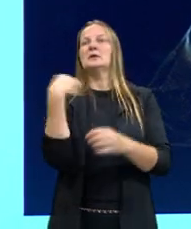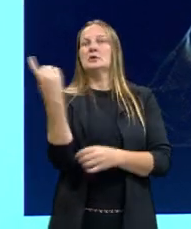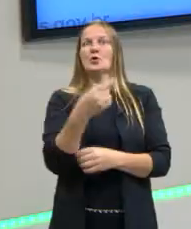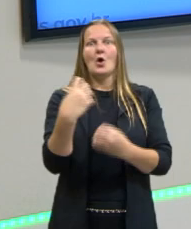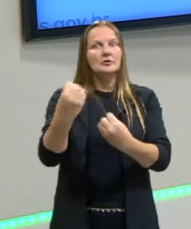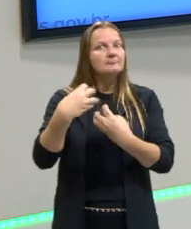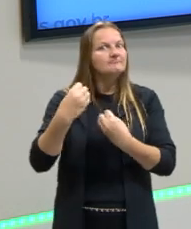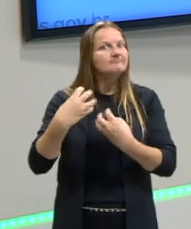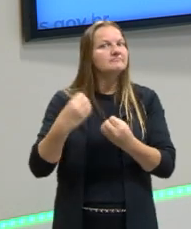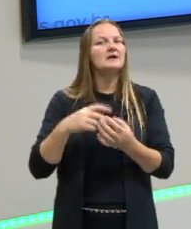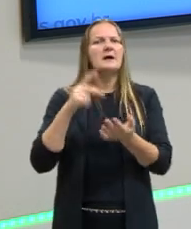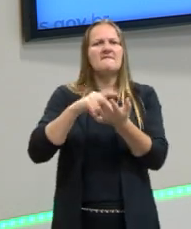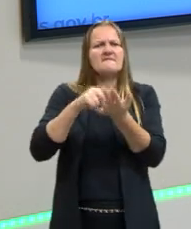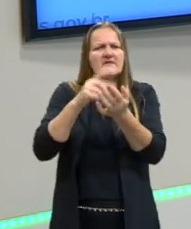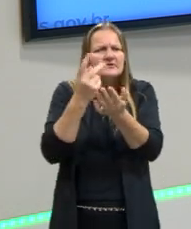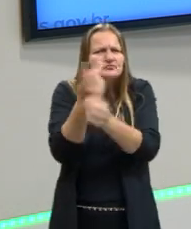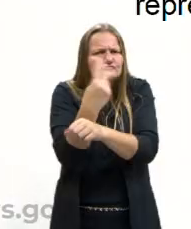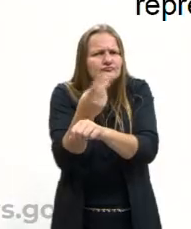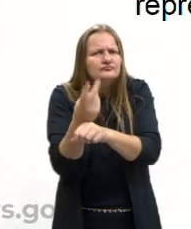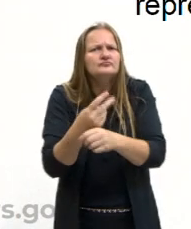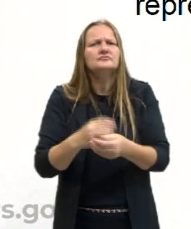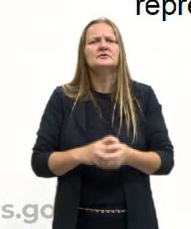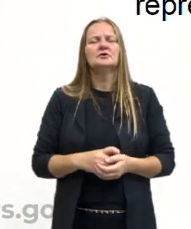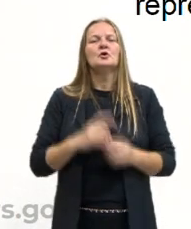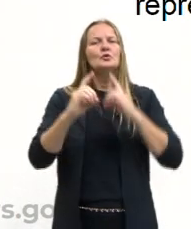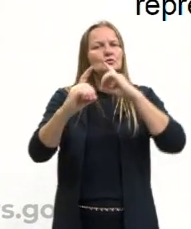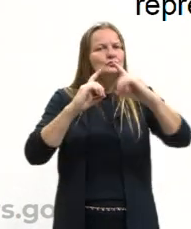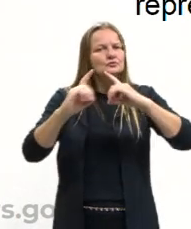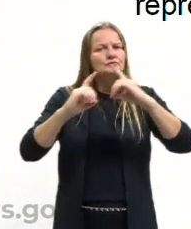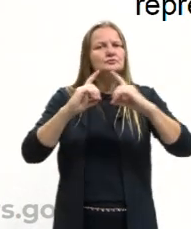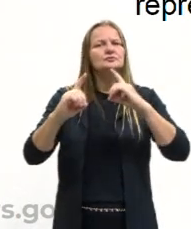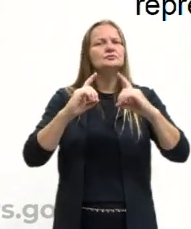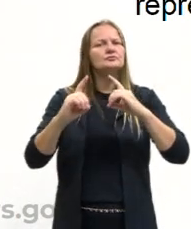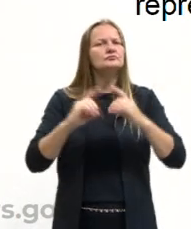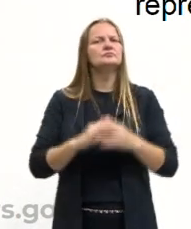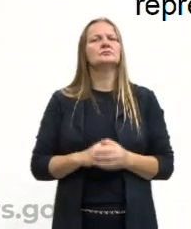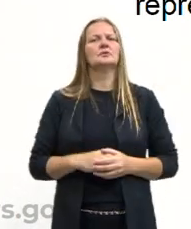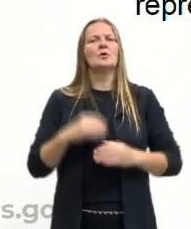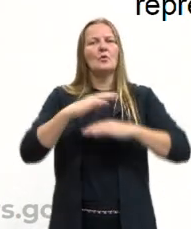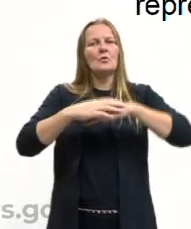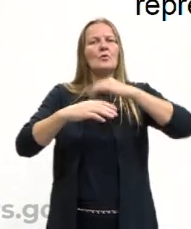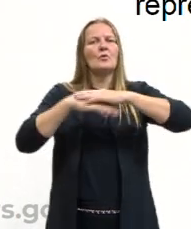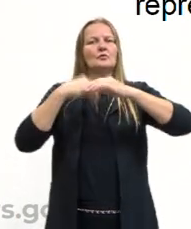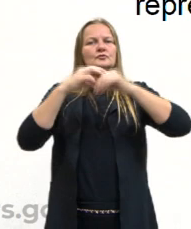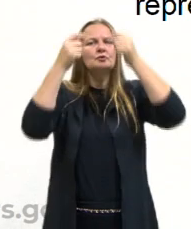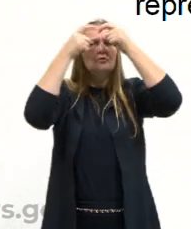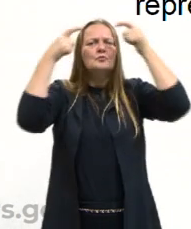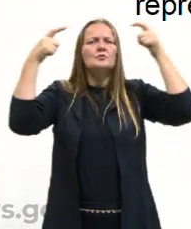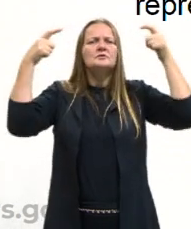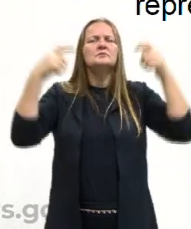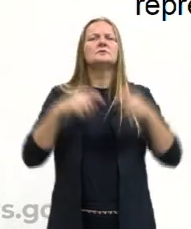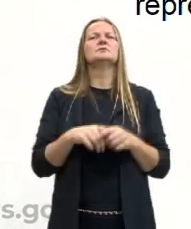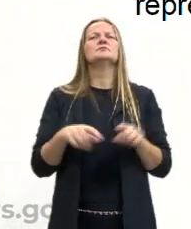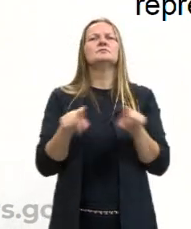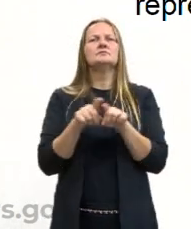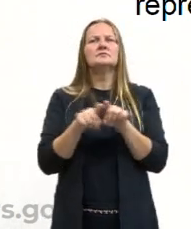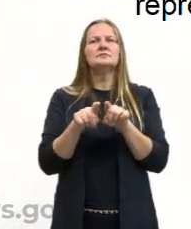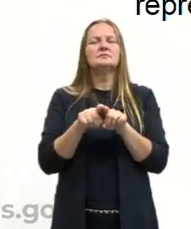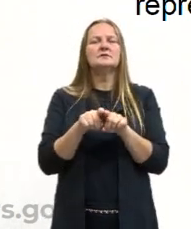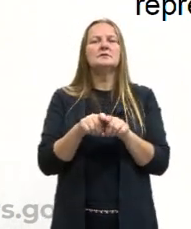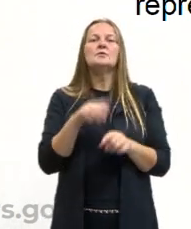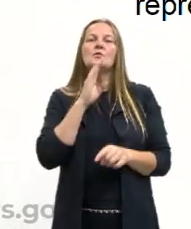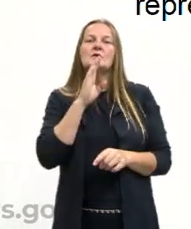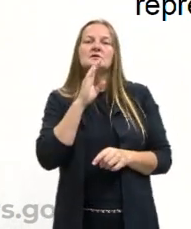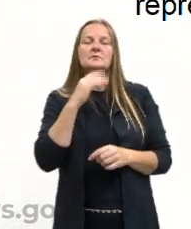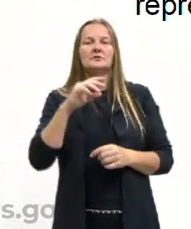A Busca da Verdade a o diálogo essa construção do próprio conhecimento e Rio